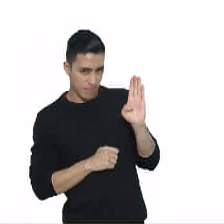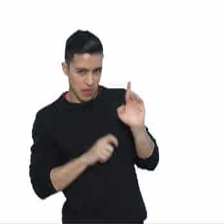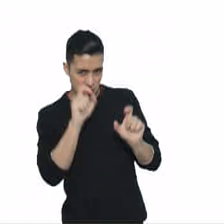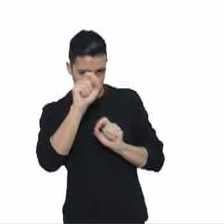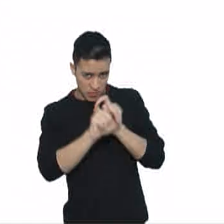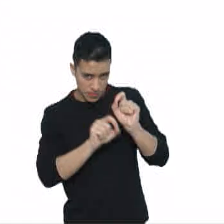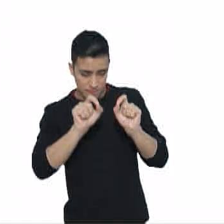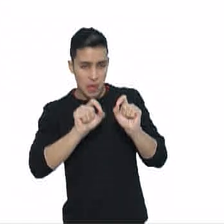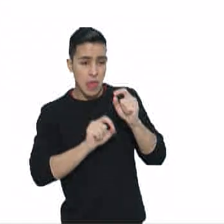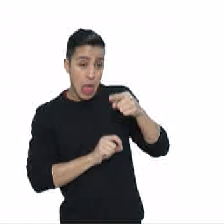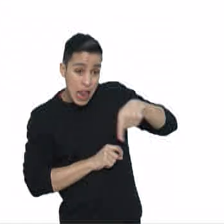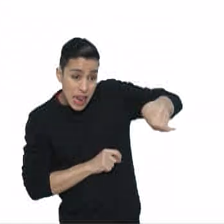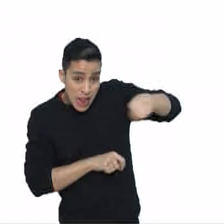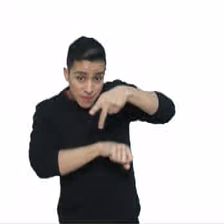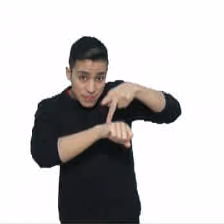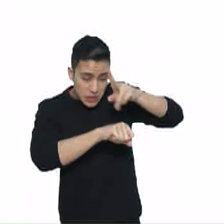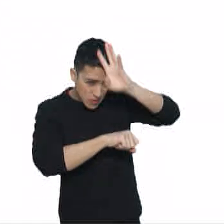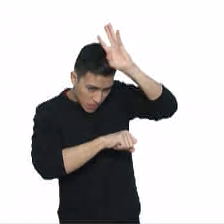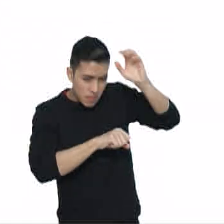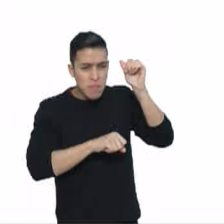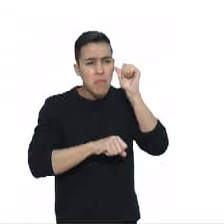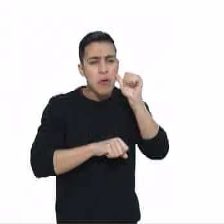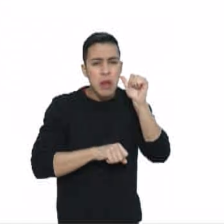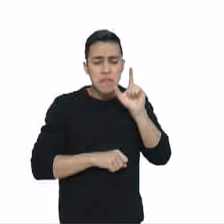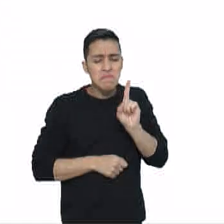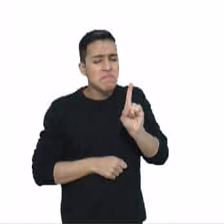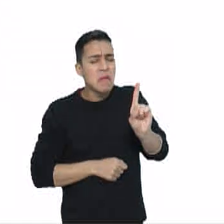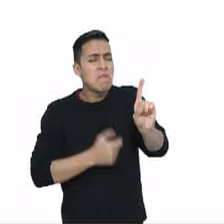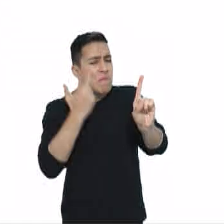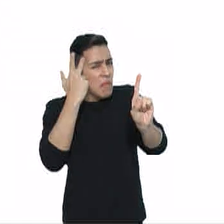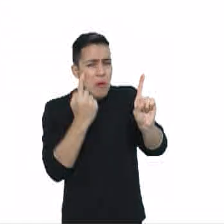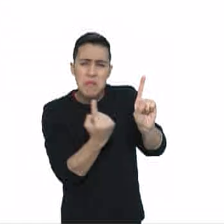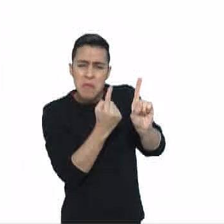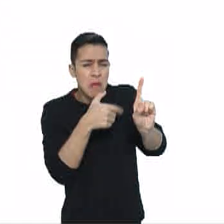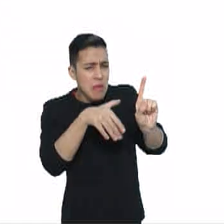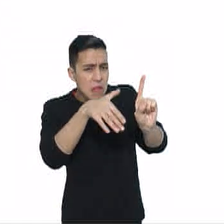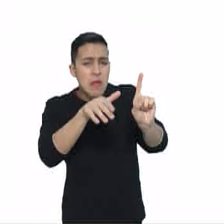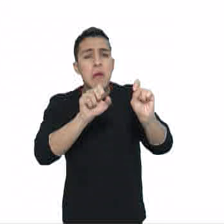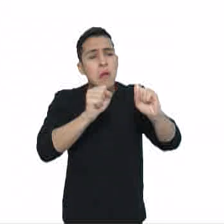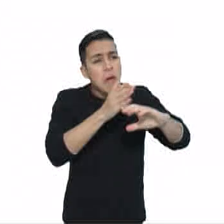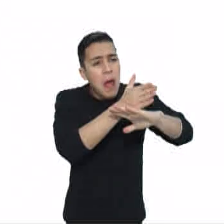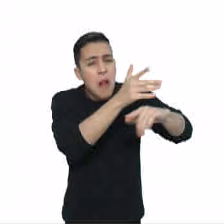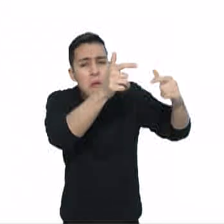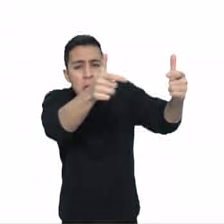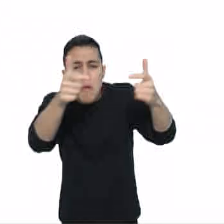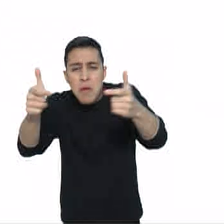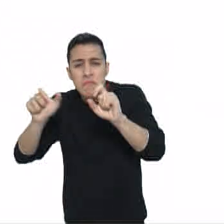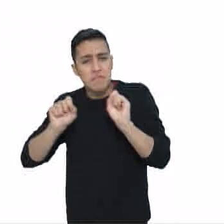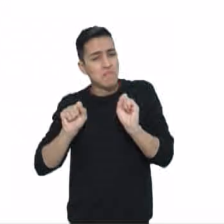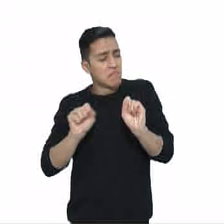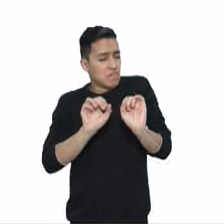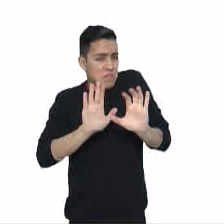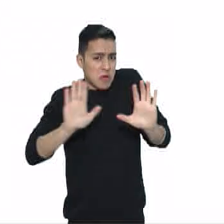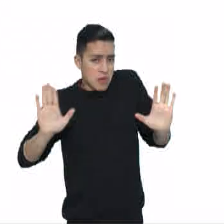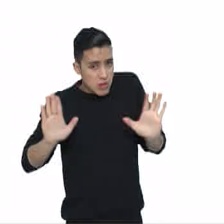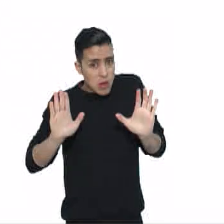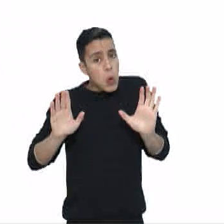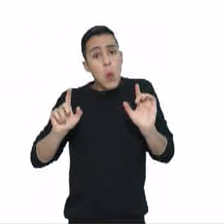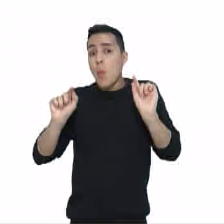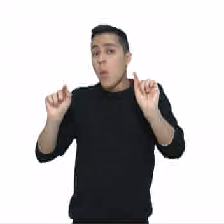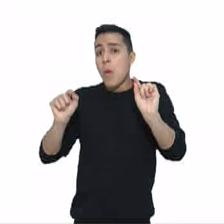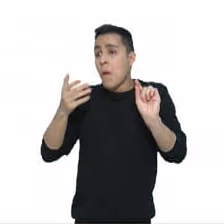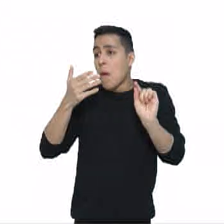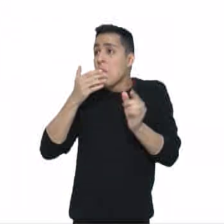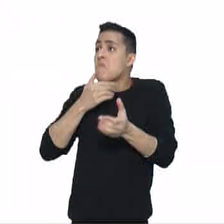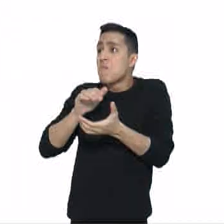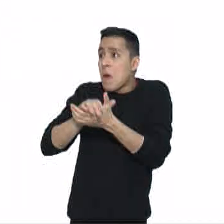as mulheres poderiam sair sozinhas, ir a teatros, espetáculos e frequentar casas de banho, mesmo sem a presença